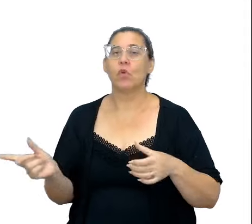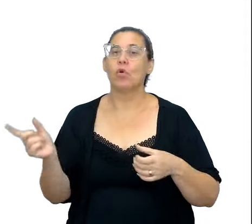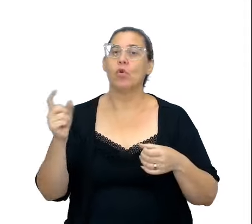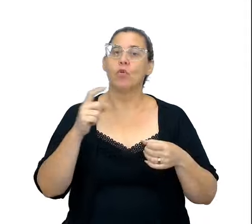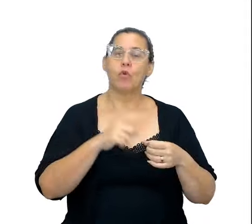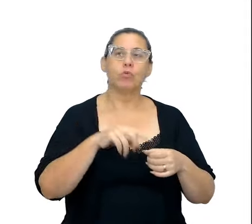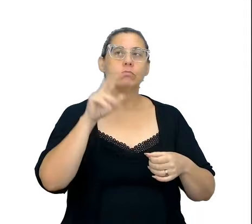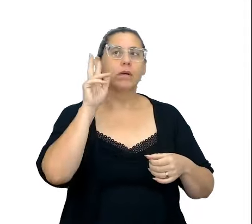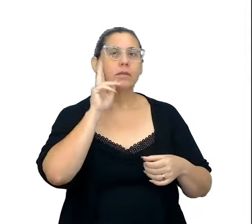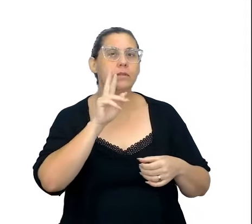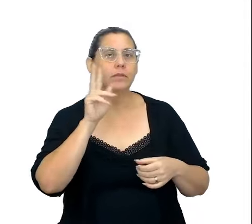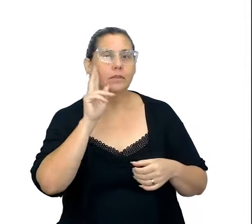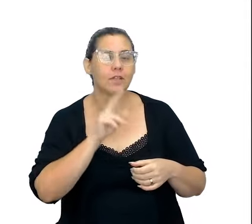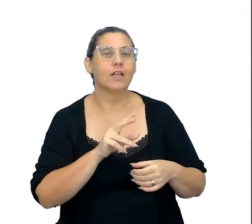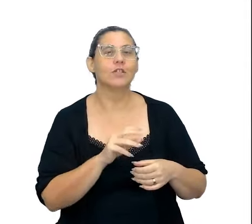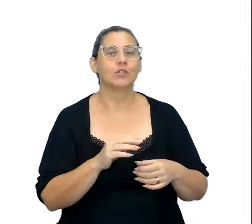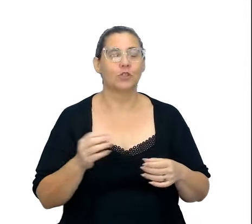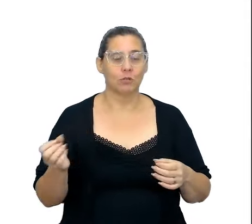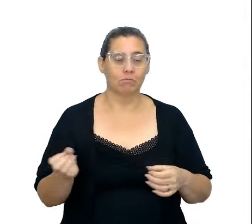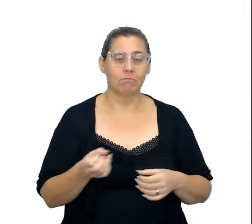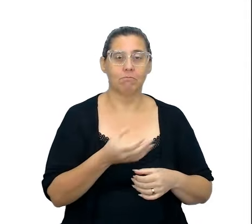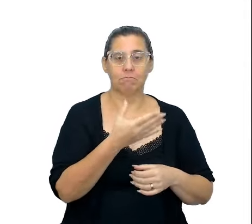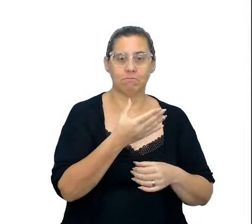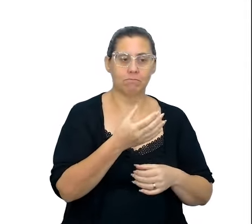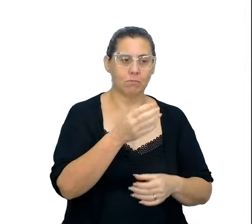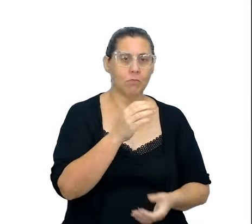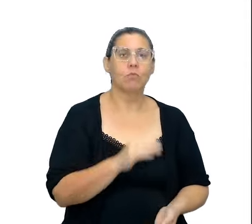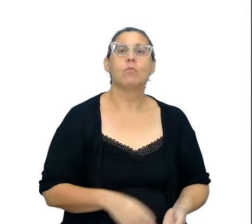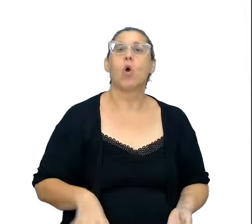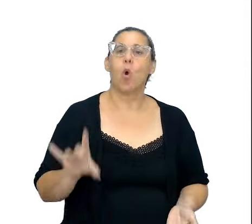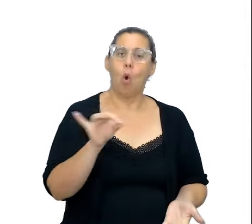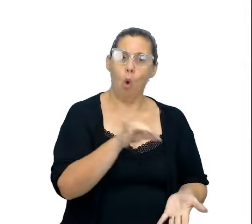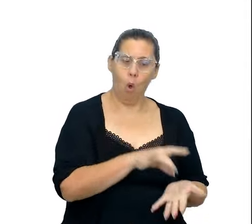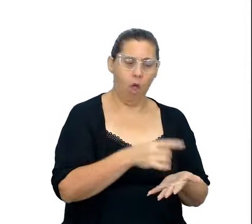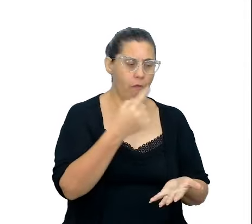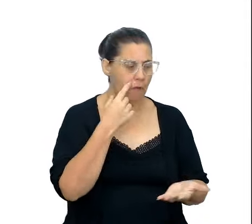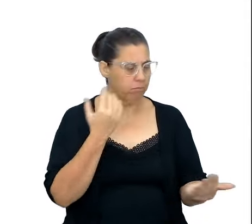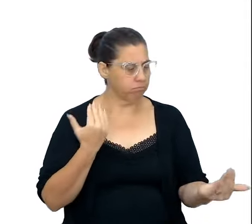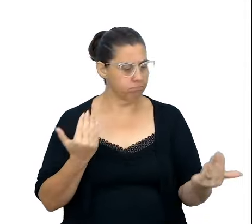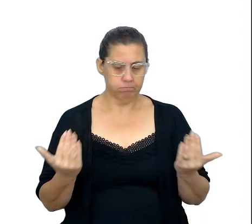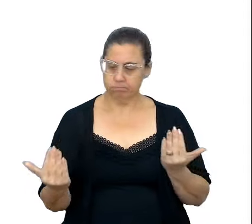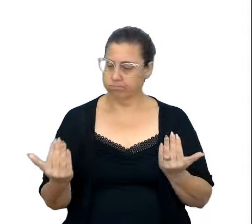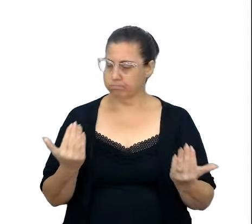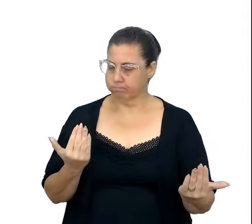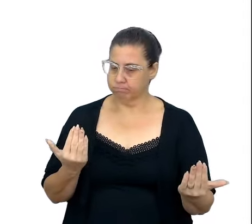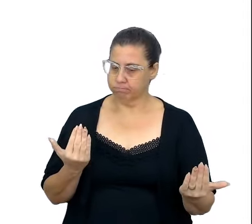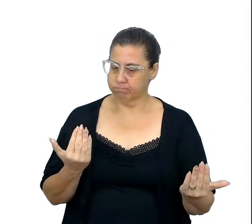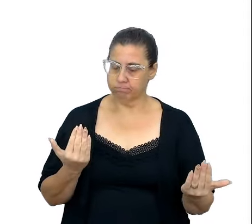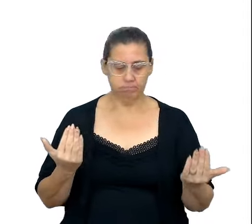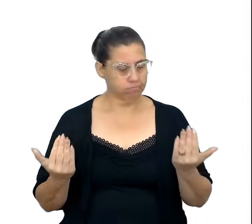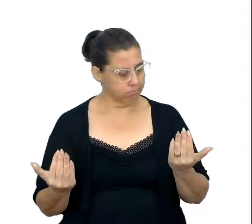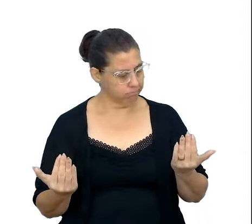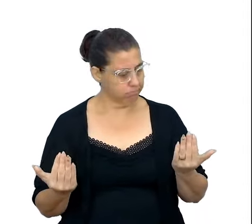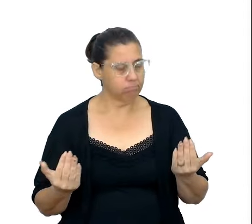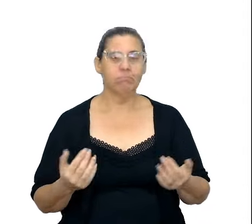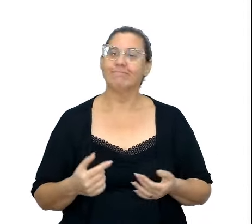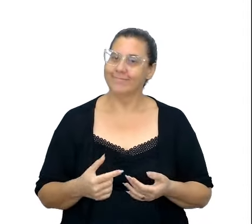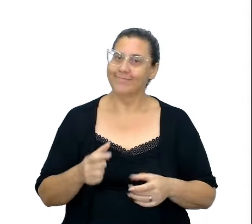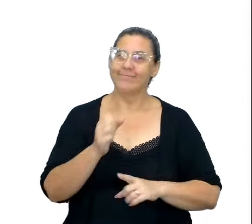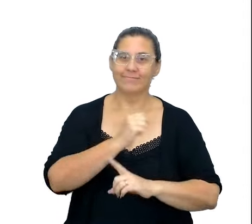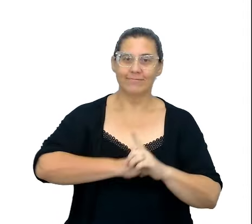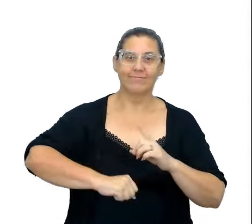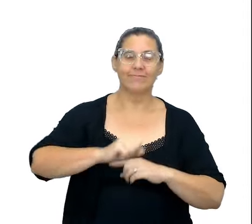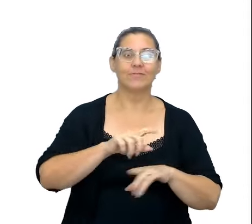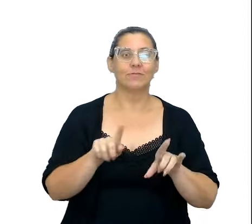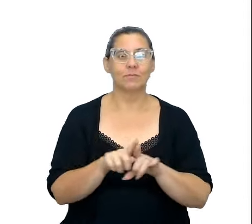na história original, né, e ver, fazer também uma comparação, fazer uma troca e socializar